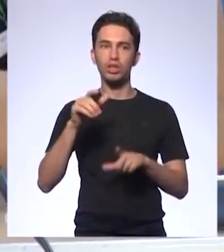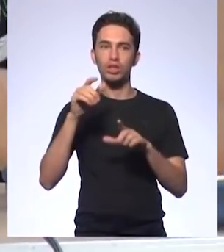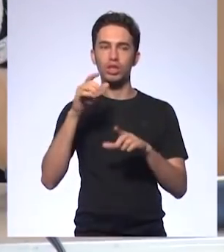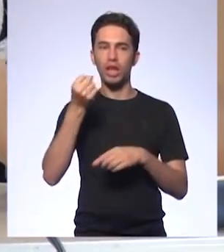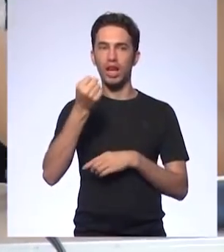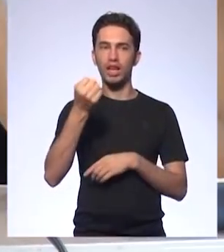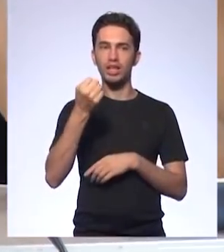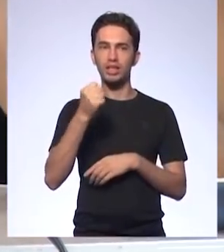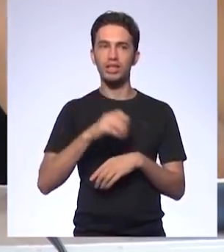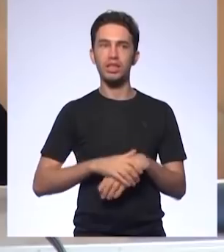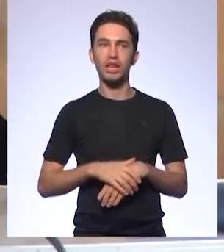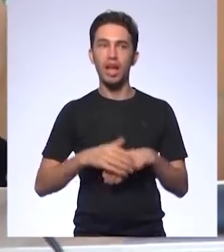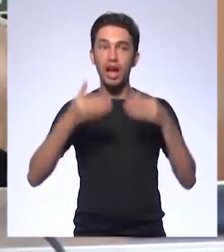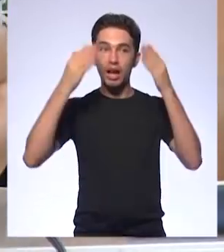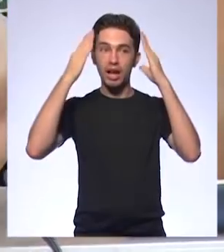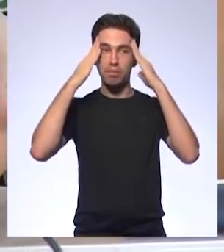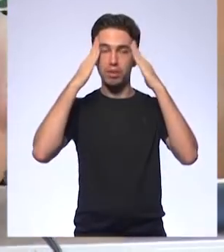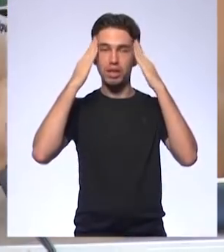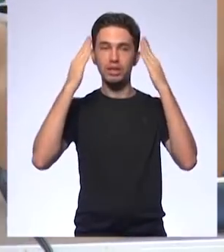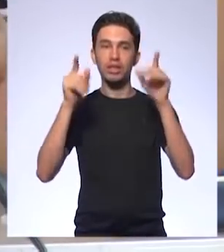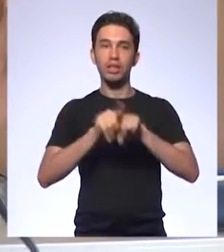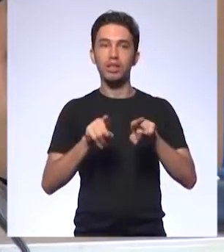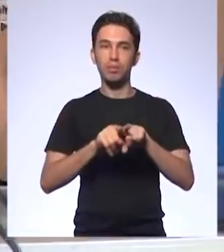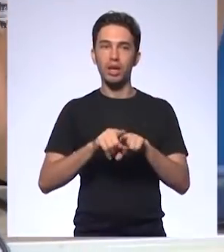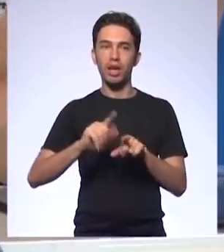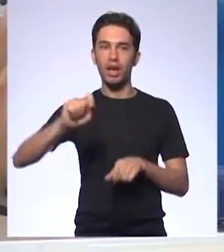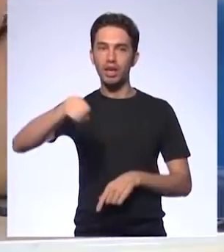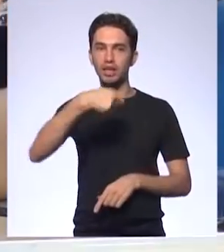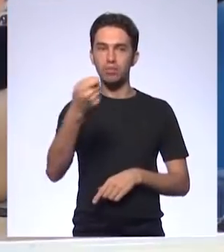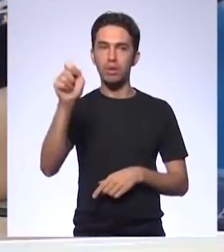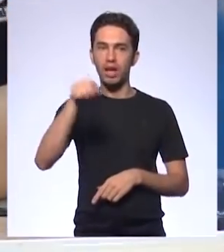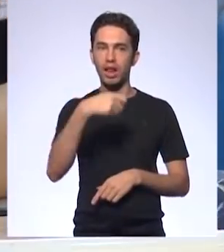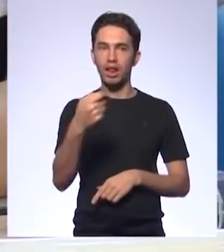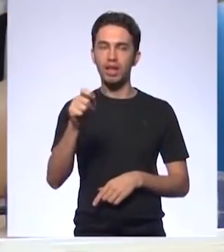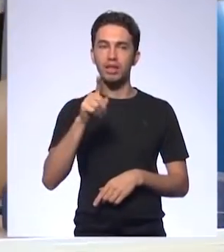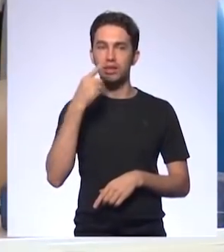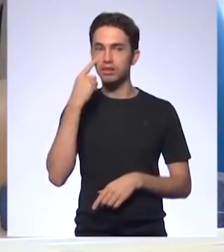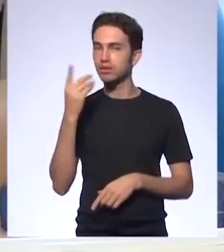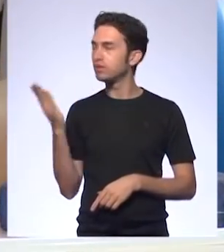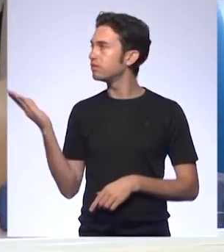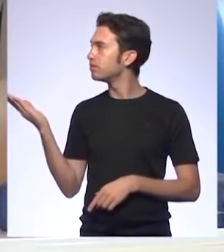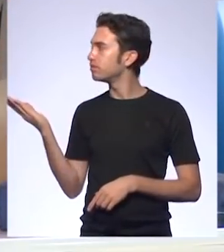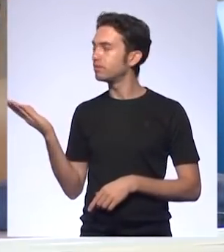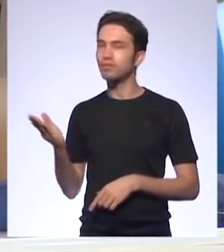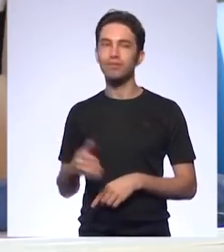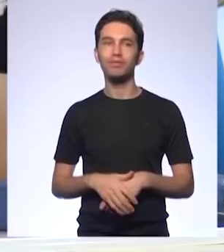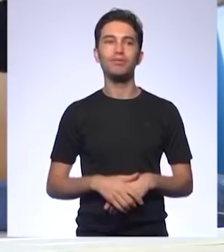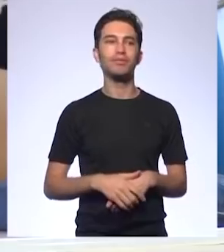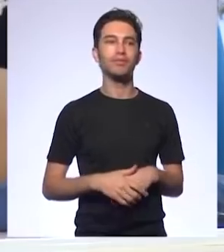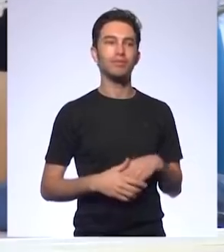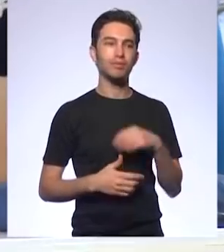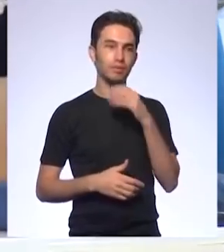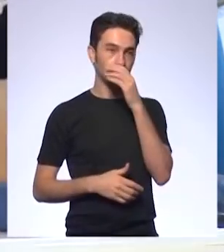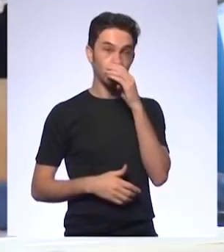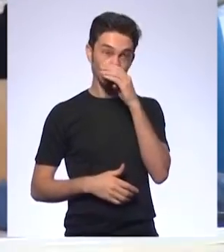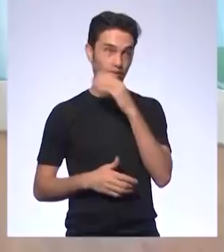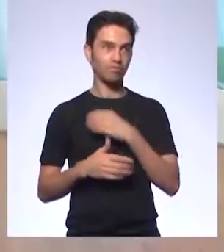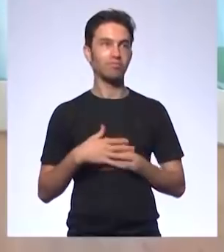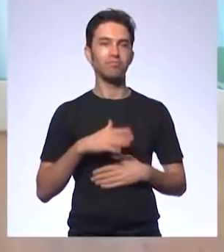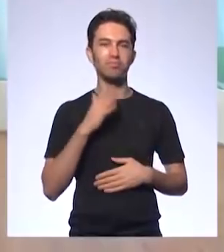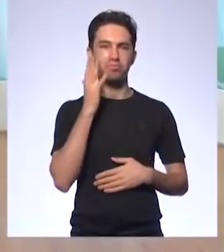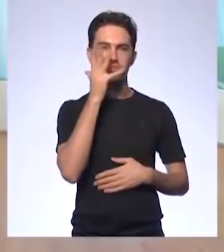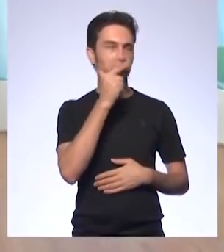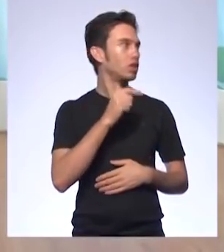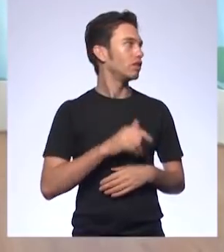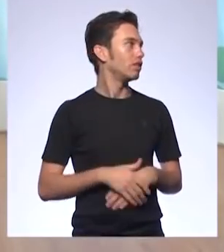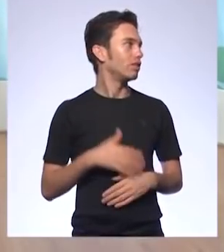acho. E a espada também. muito legal. Nossa, ficou muito bom. Adorei, ficou uma